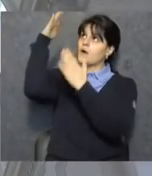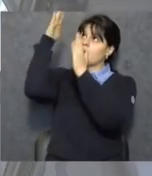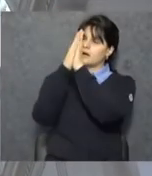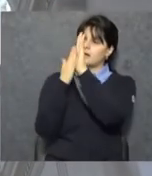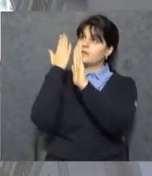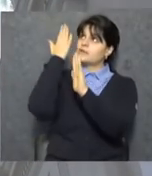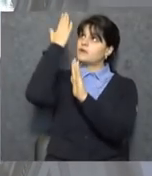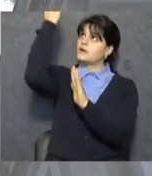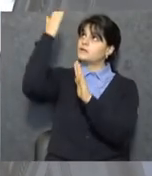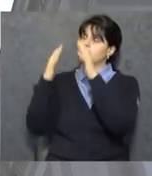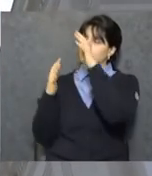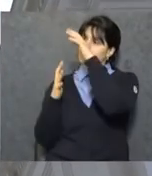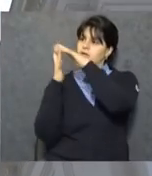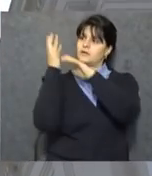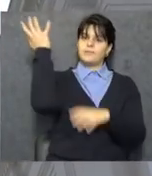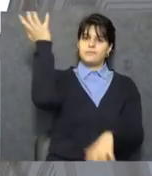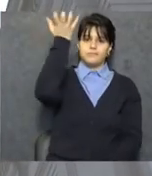Deus nas